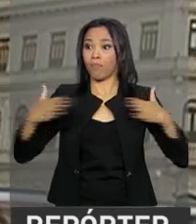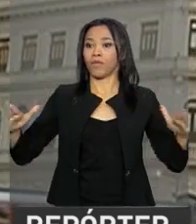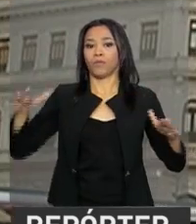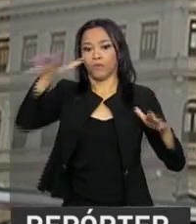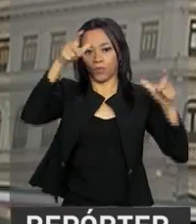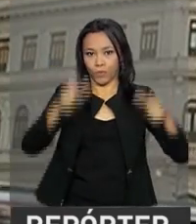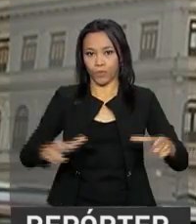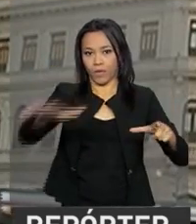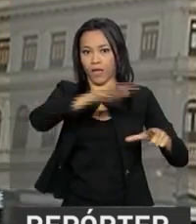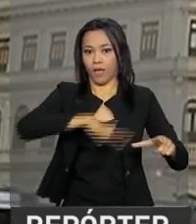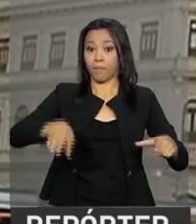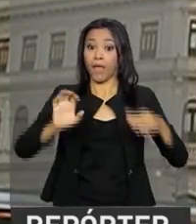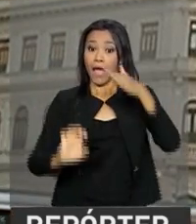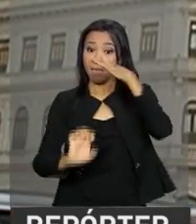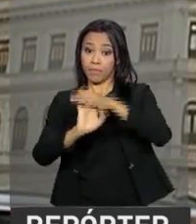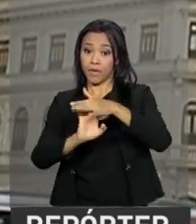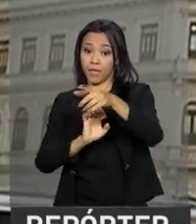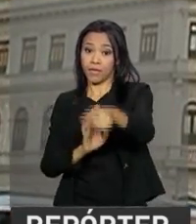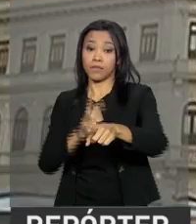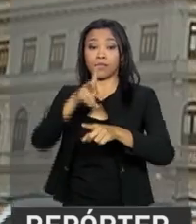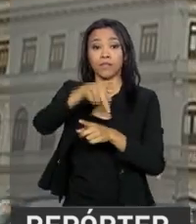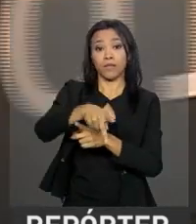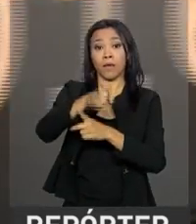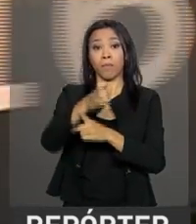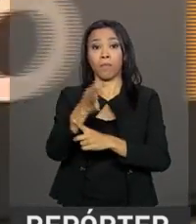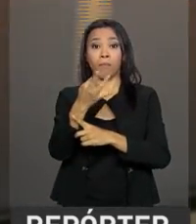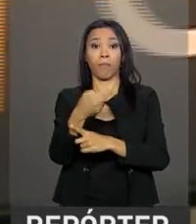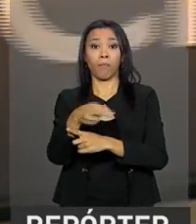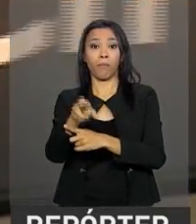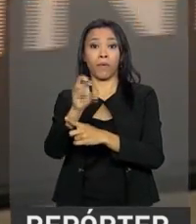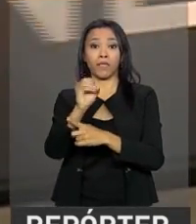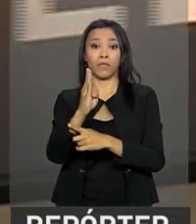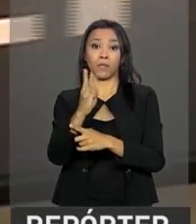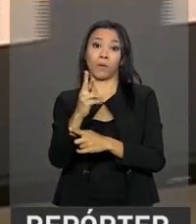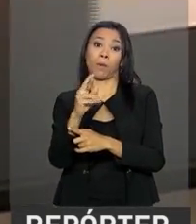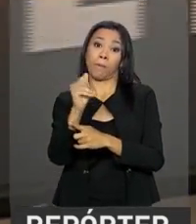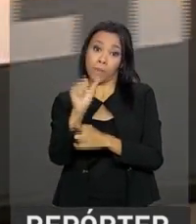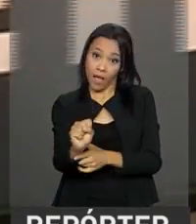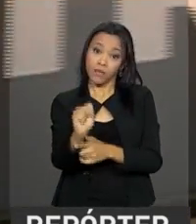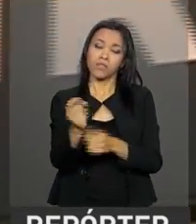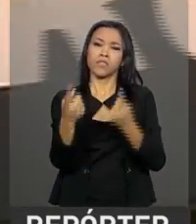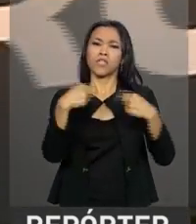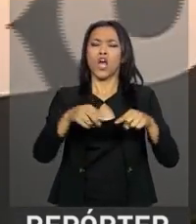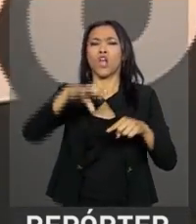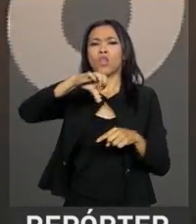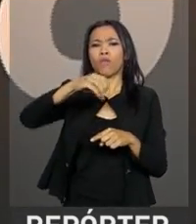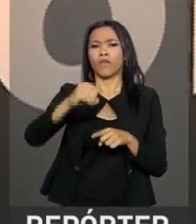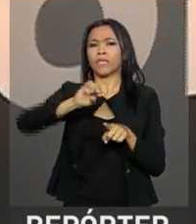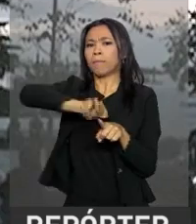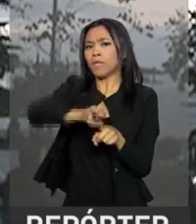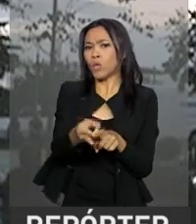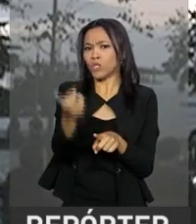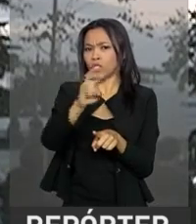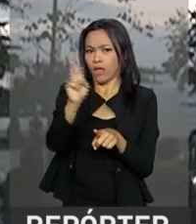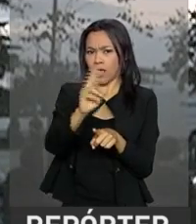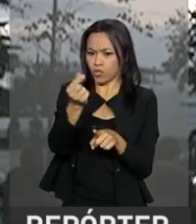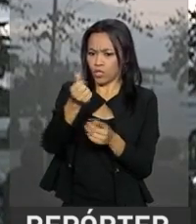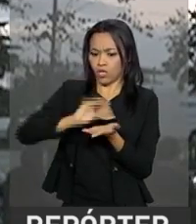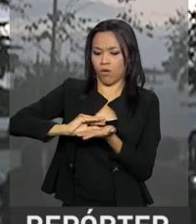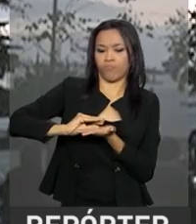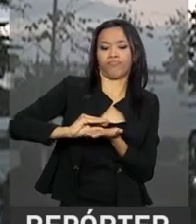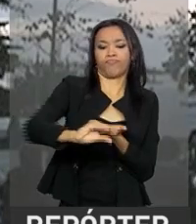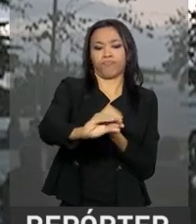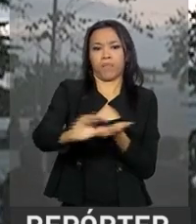revitalizado. A Petrobras é uma das apoiadoras de eventos. Só no ano passado, 90 milhões de reais foram investidos